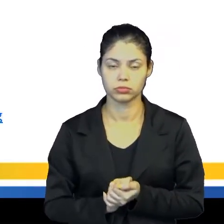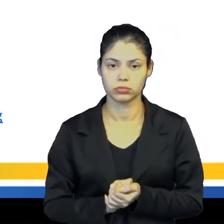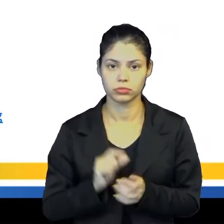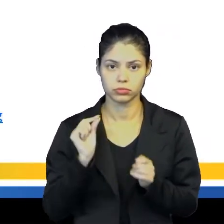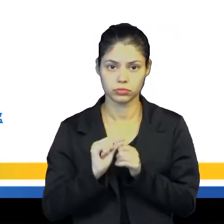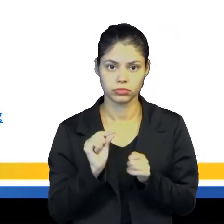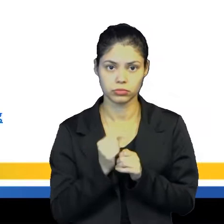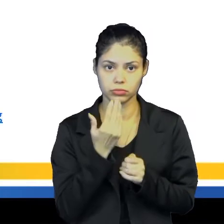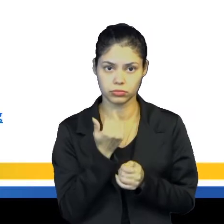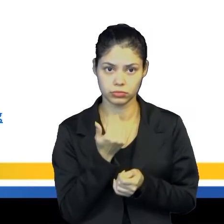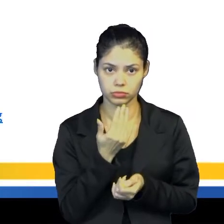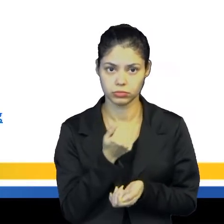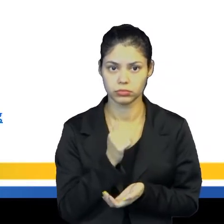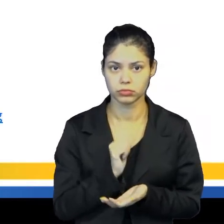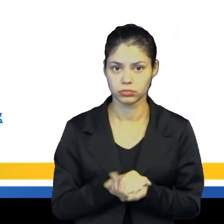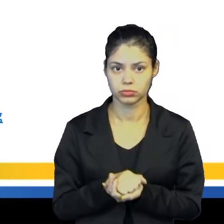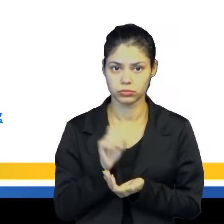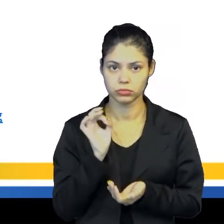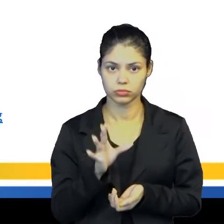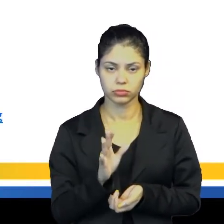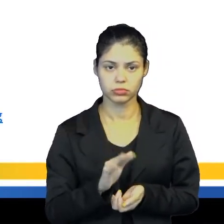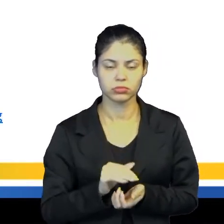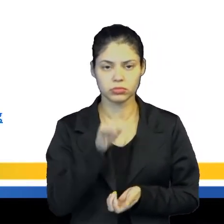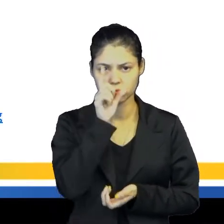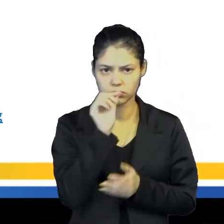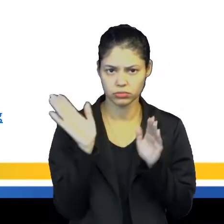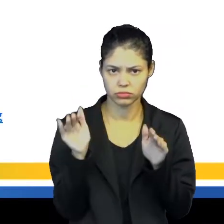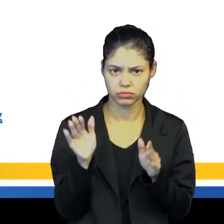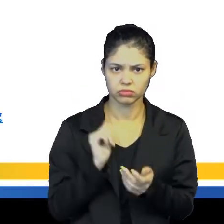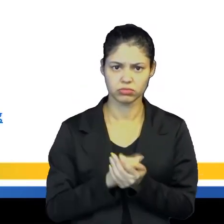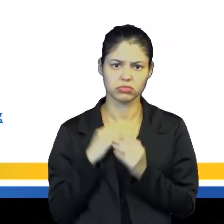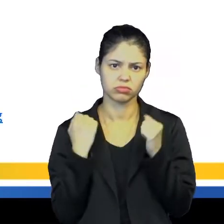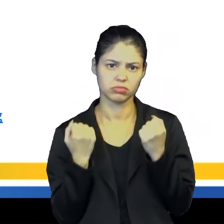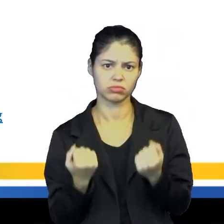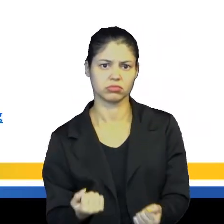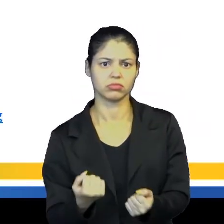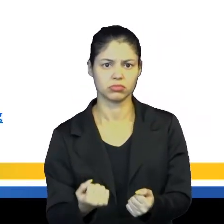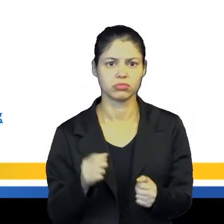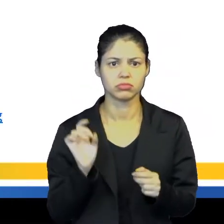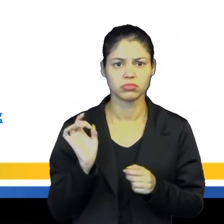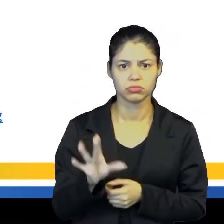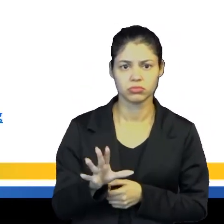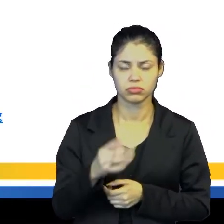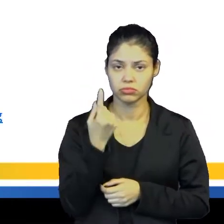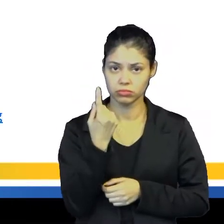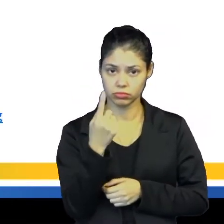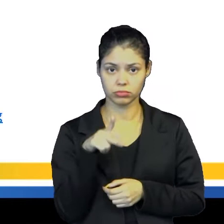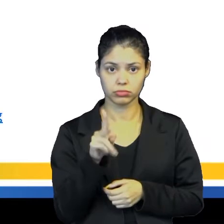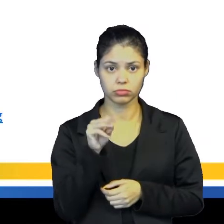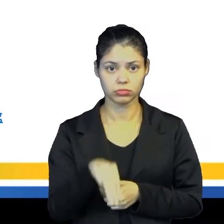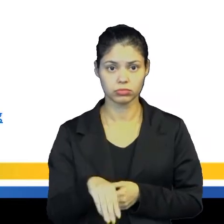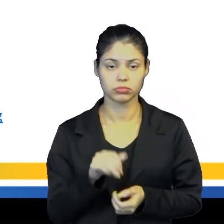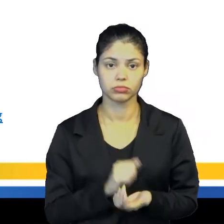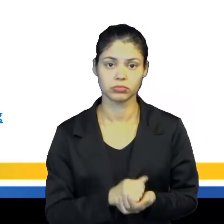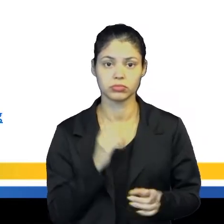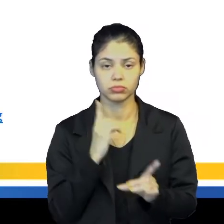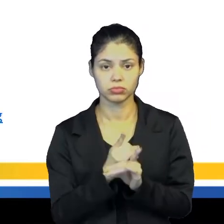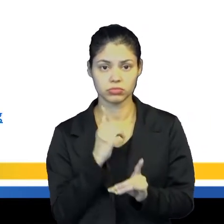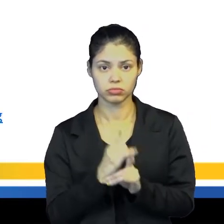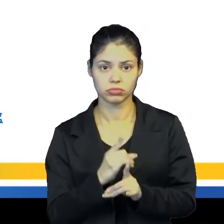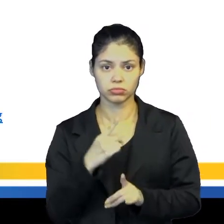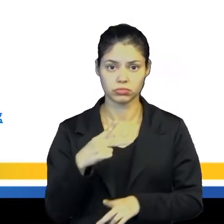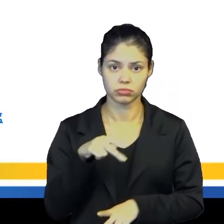galinha para fazer uma canja. Só que a ave pesava apenas 1 quilo.